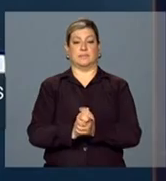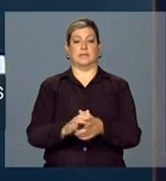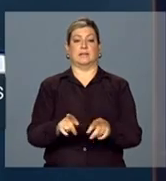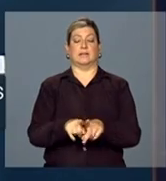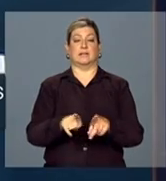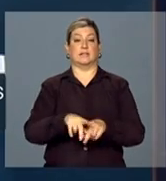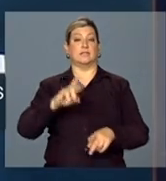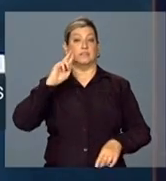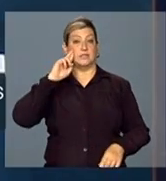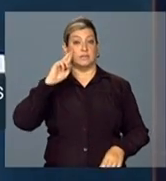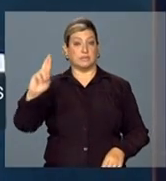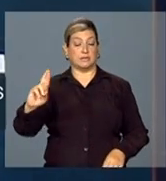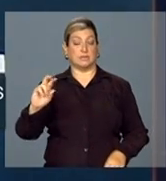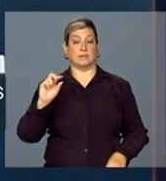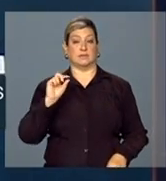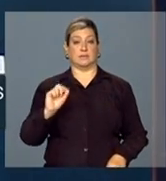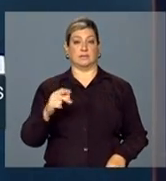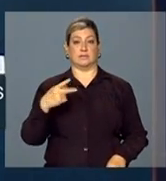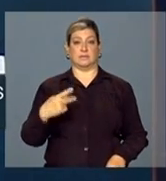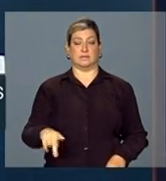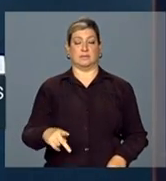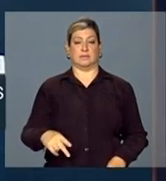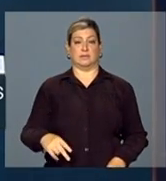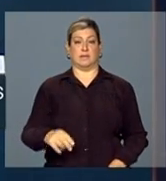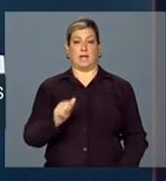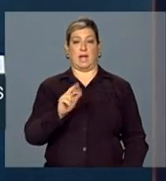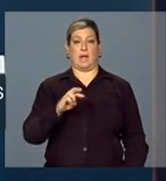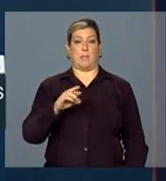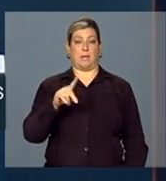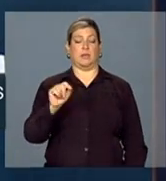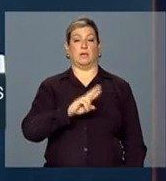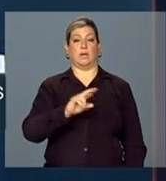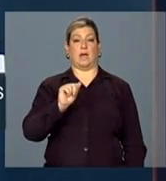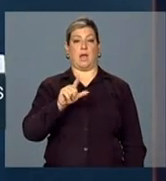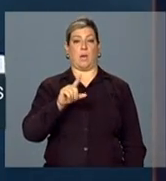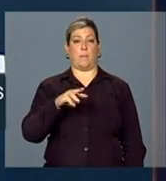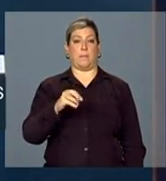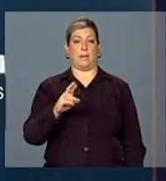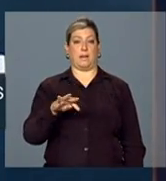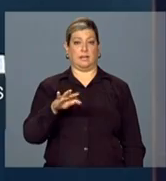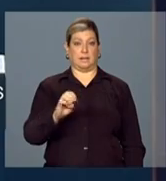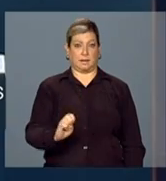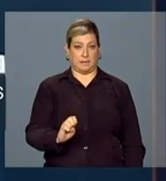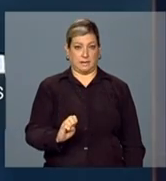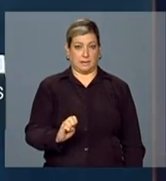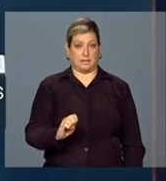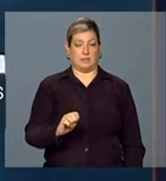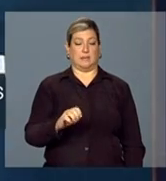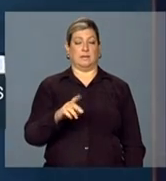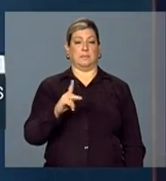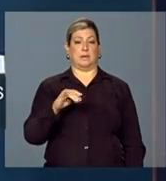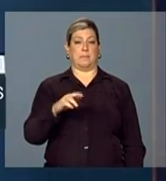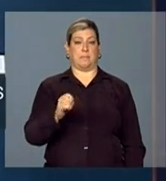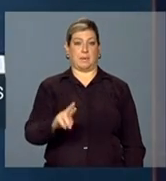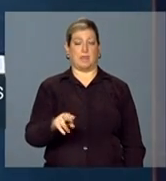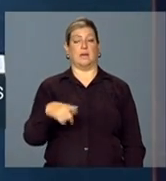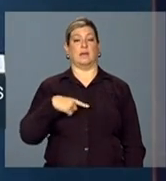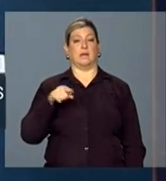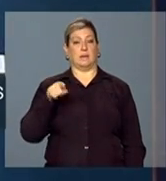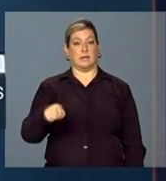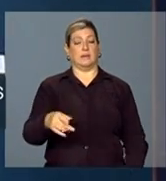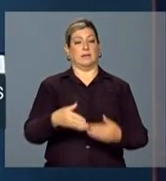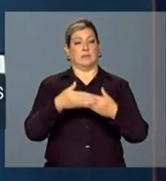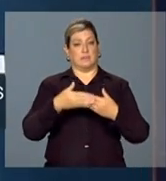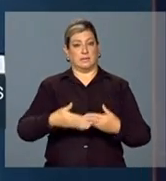Cumprimentar o chefe do Estado-Maior da Armada, almirante Fernando Eduardo Studat Wimmer, por intermédio